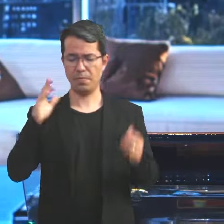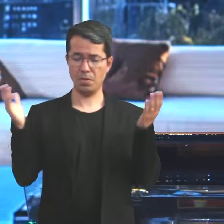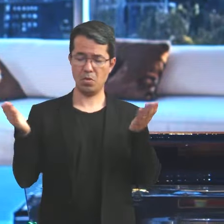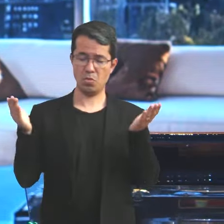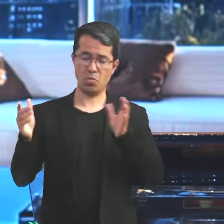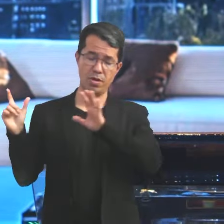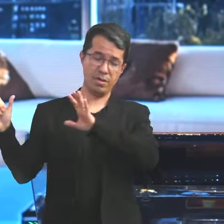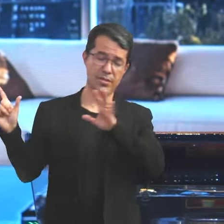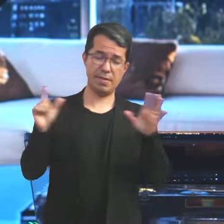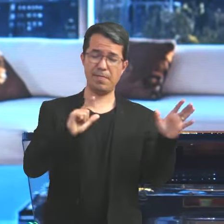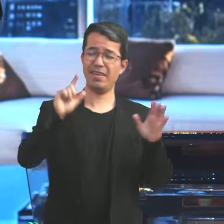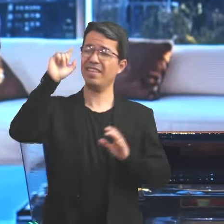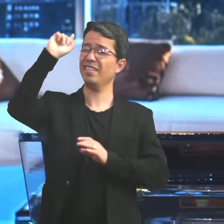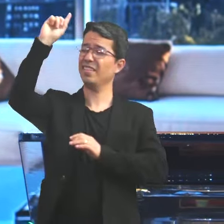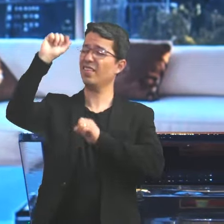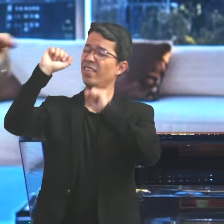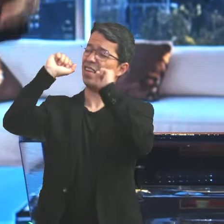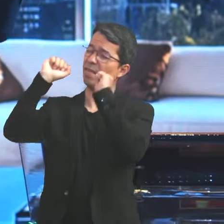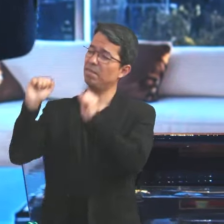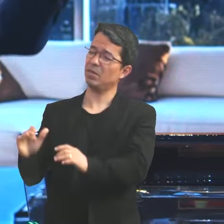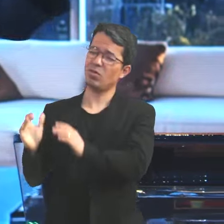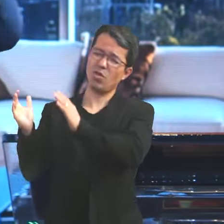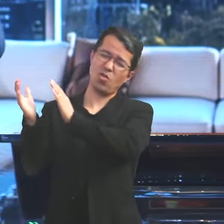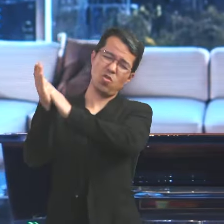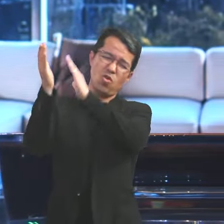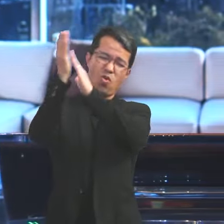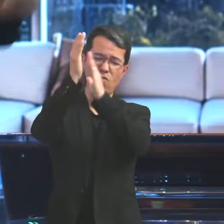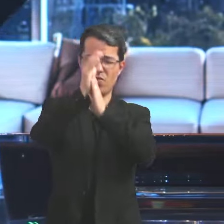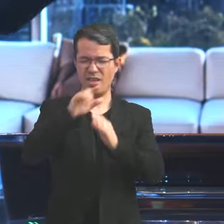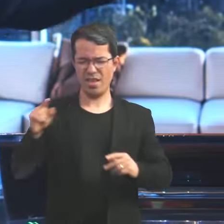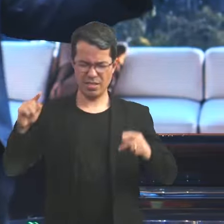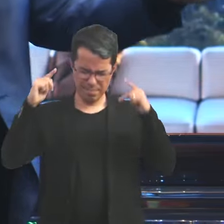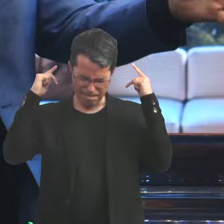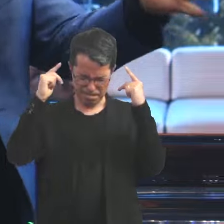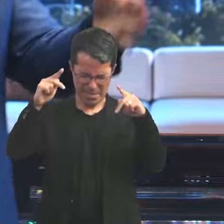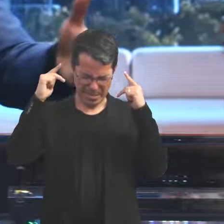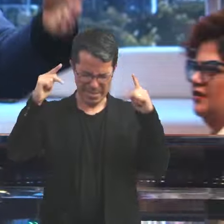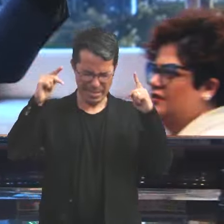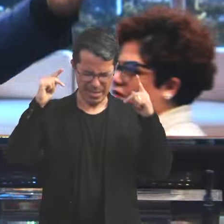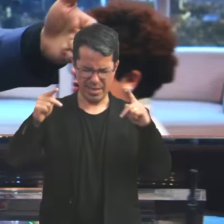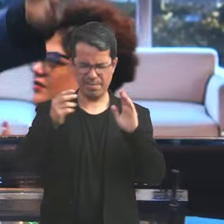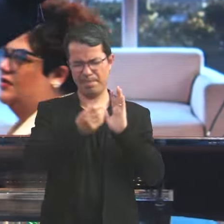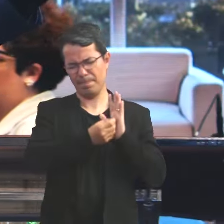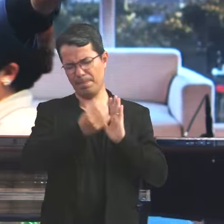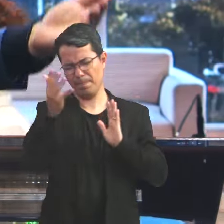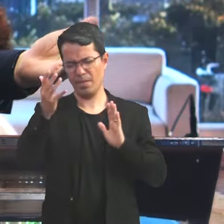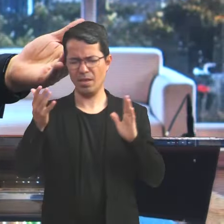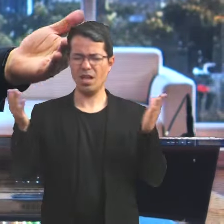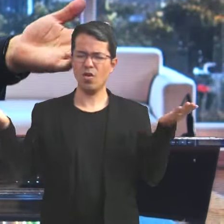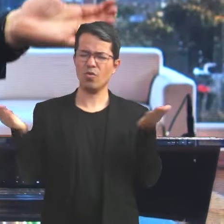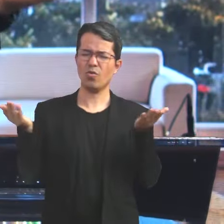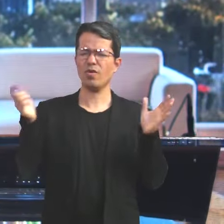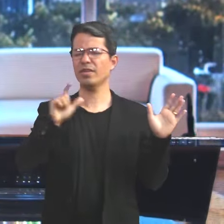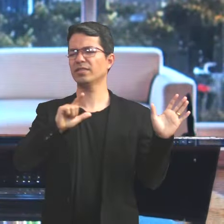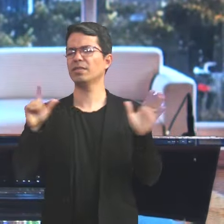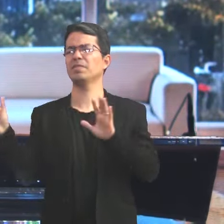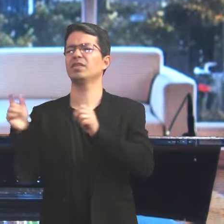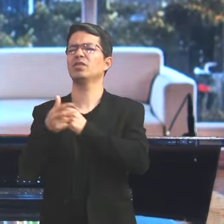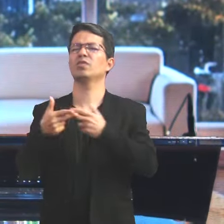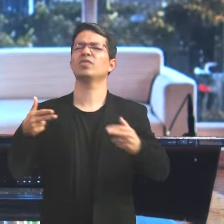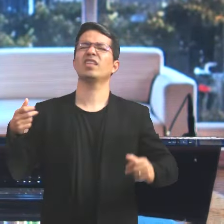dessa sua glória que nessa semana eles possam pregar o evangelho que nessa semana algo novo do Senhor se